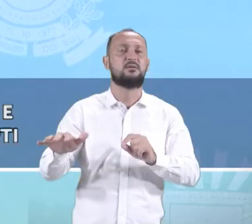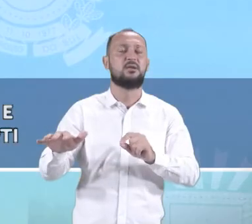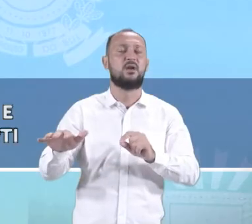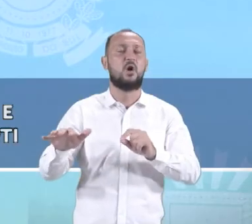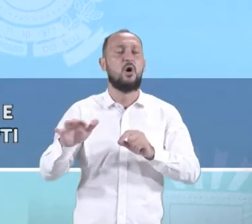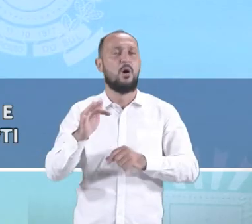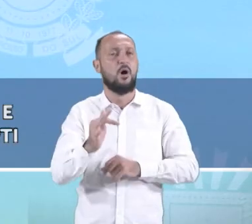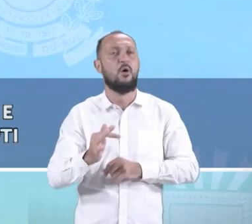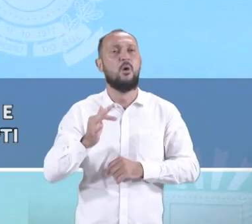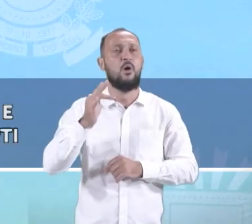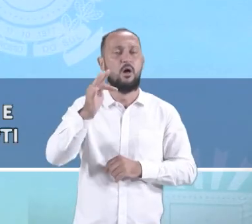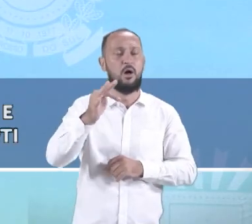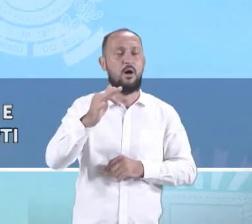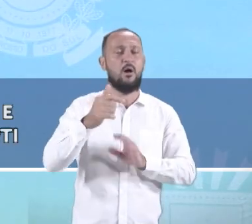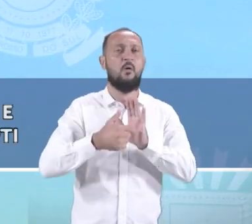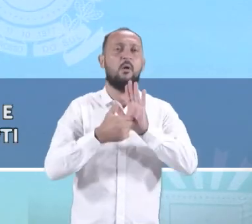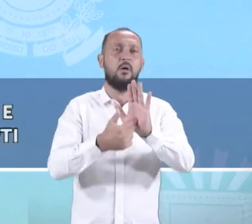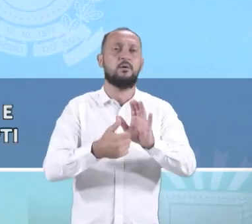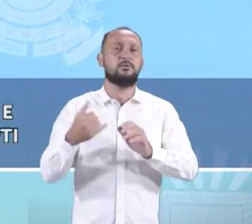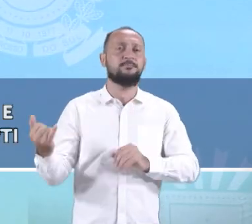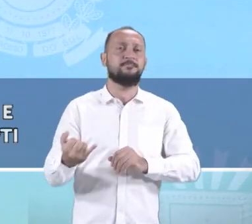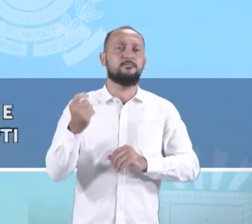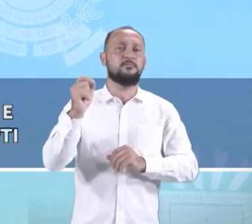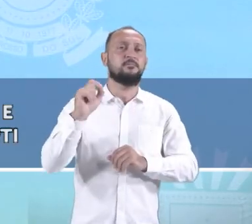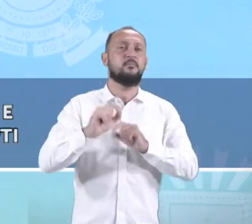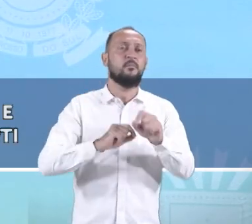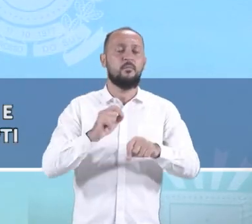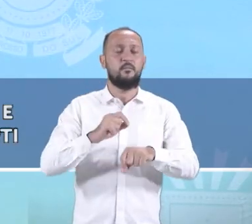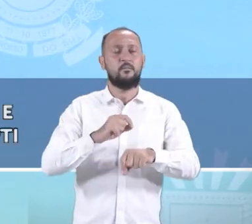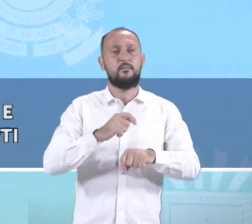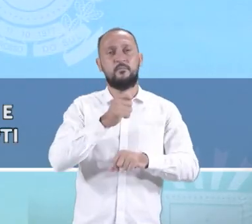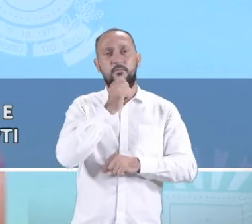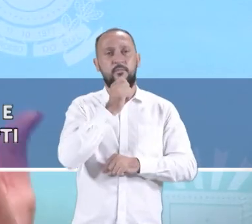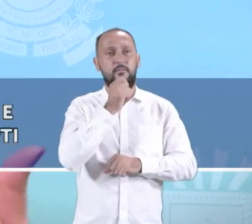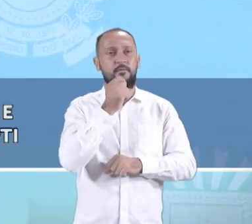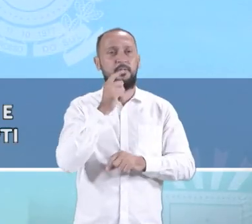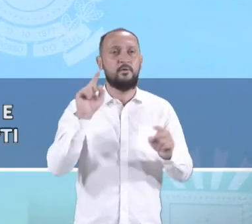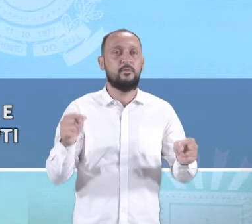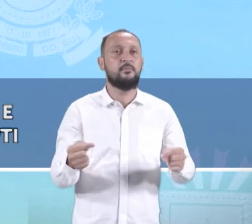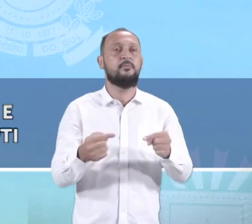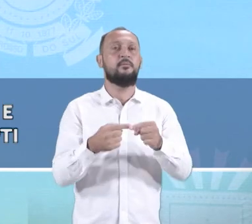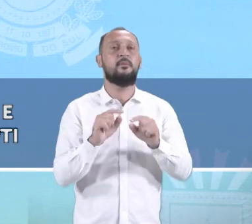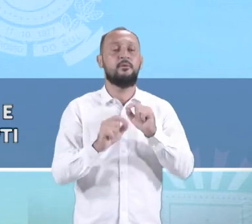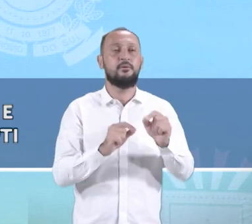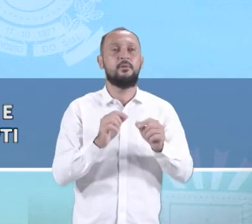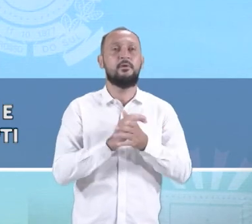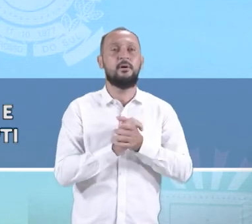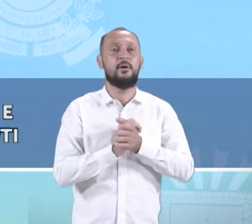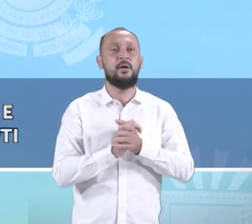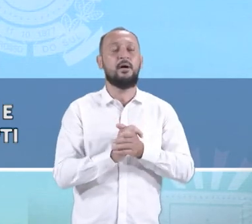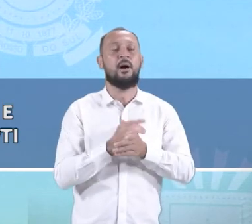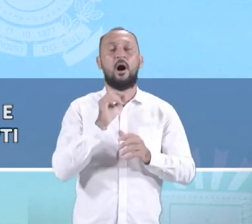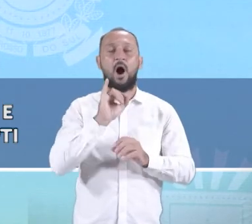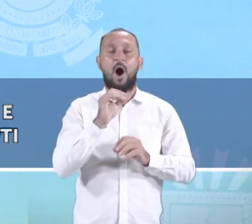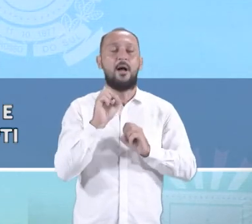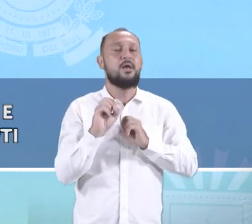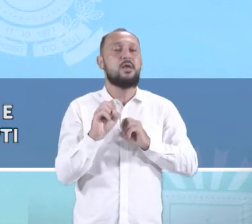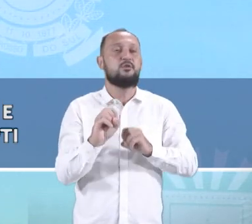serão agentes importantes, né, na questão relacionada